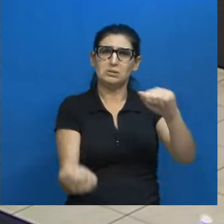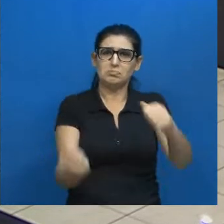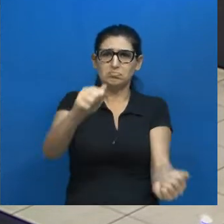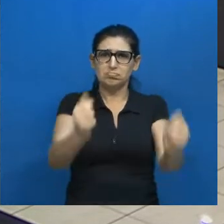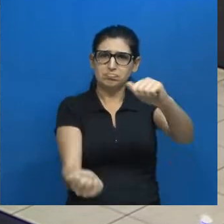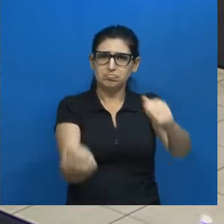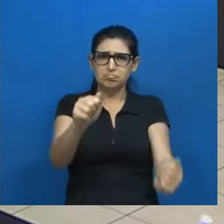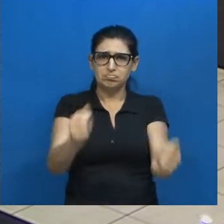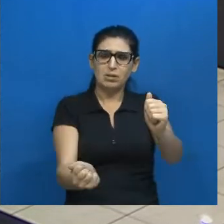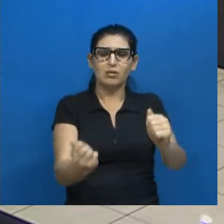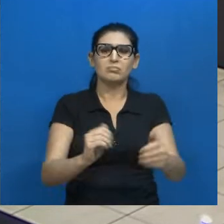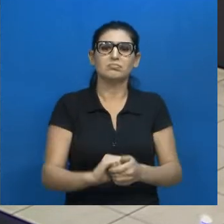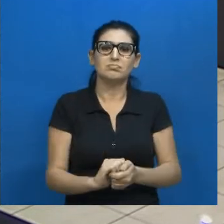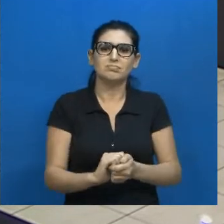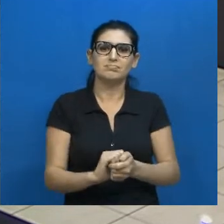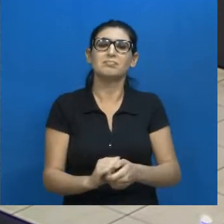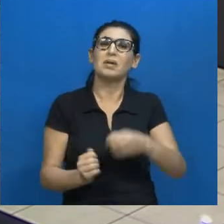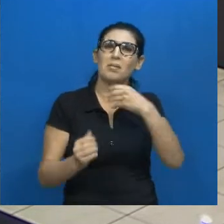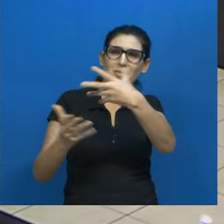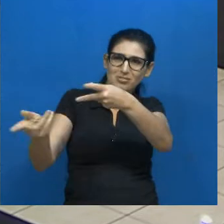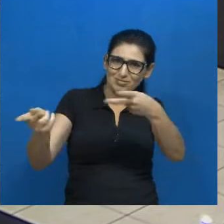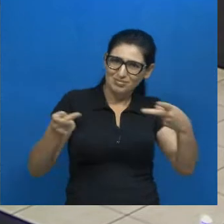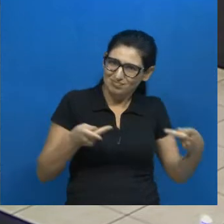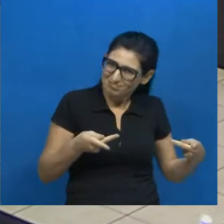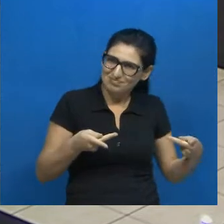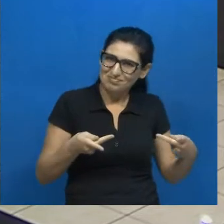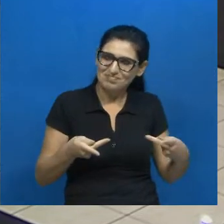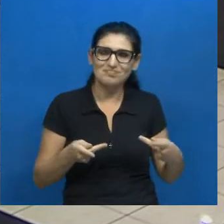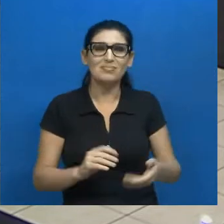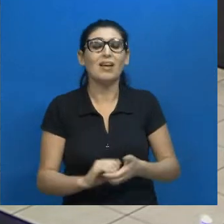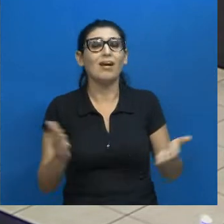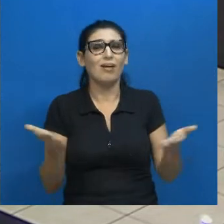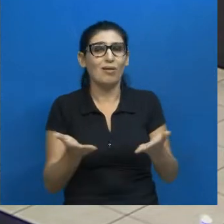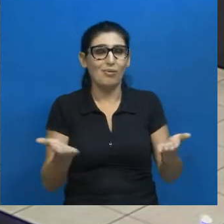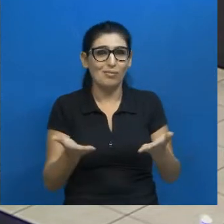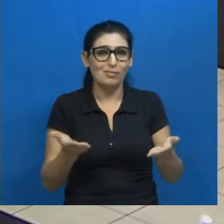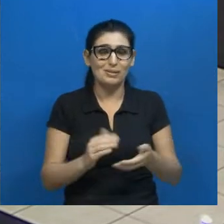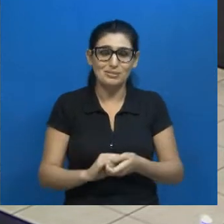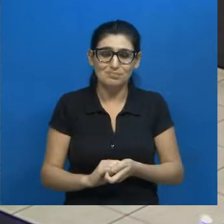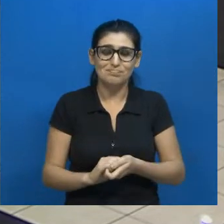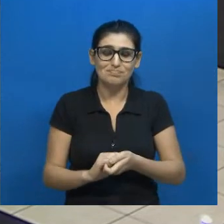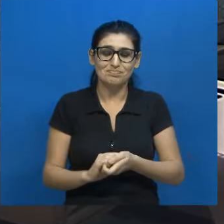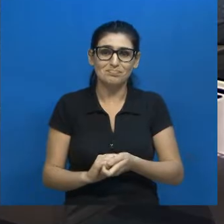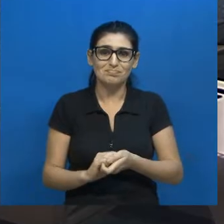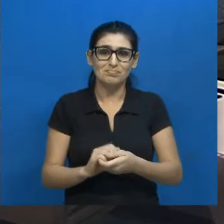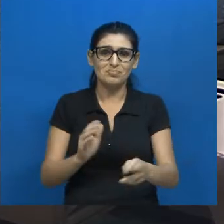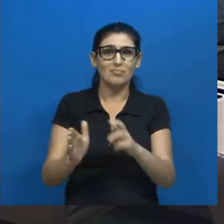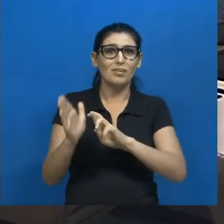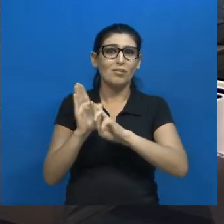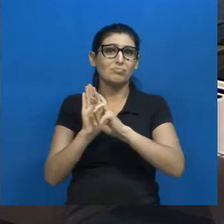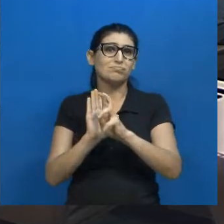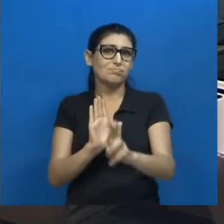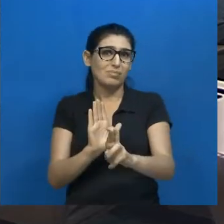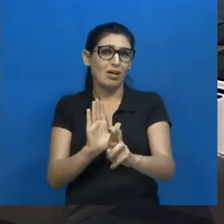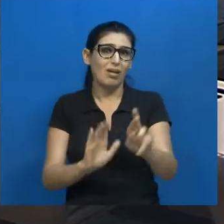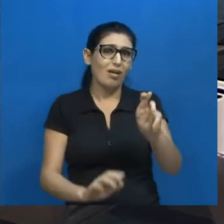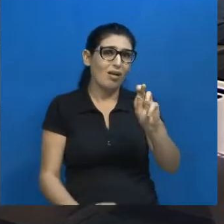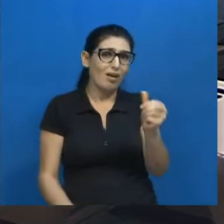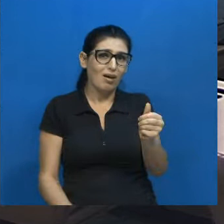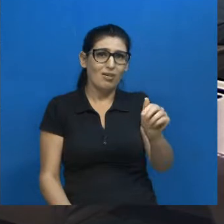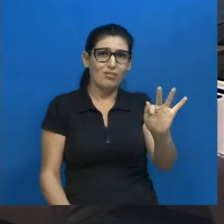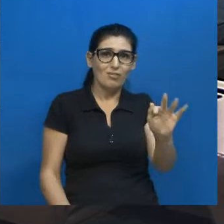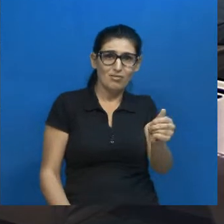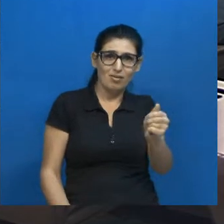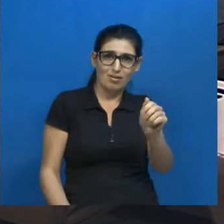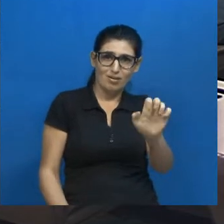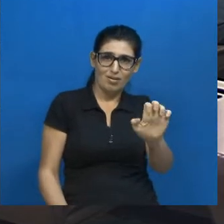sejam todos bem-vindos. Agora, então, eu vou passar a palavra para o secretário adjunto Rafael Júnior, que